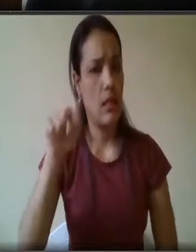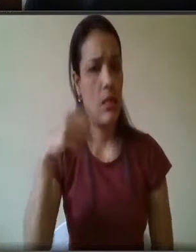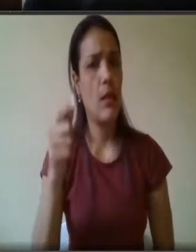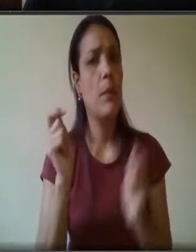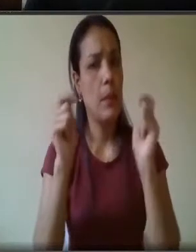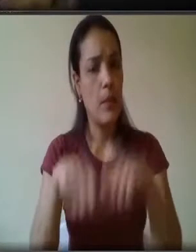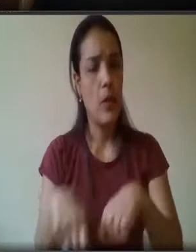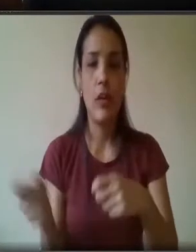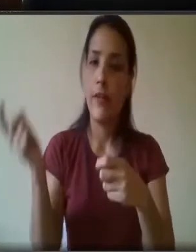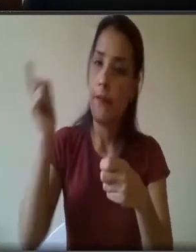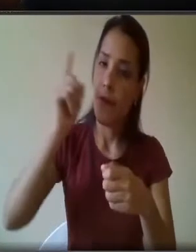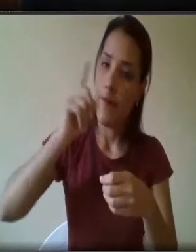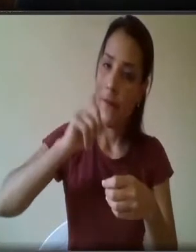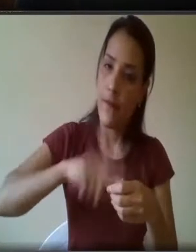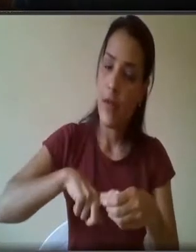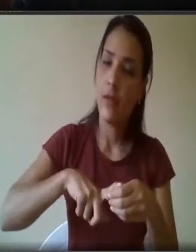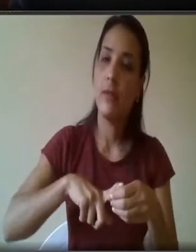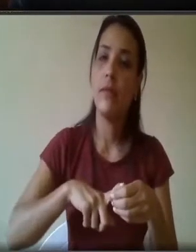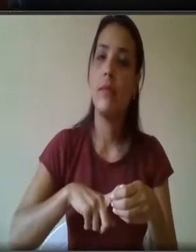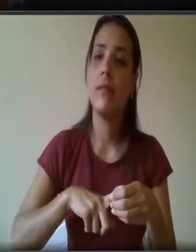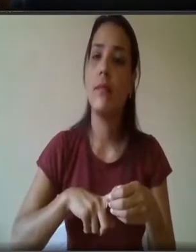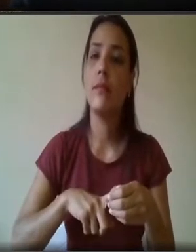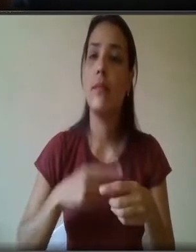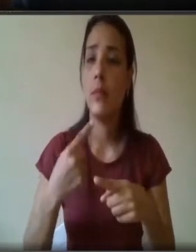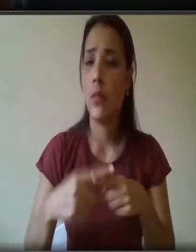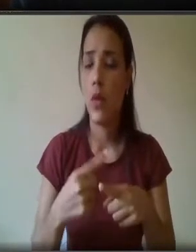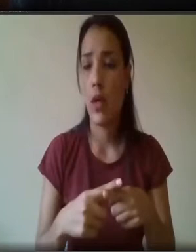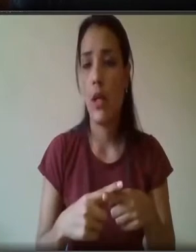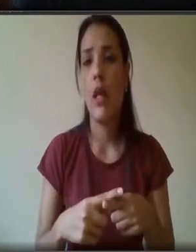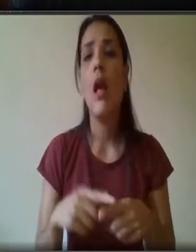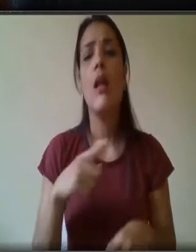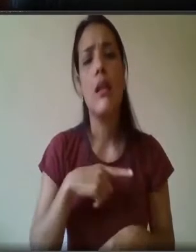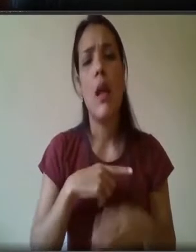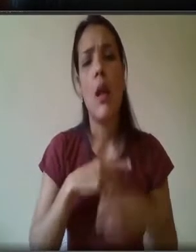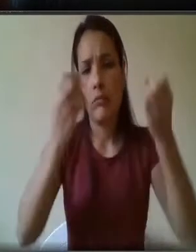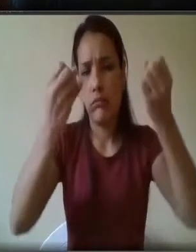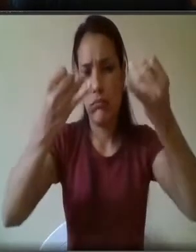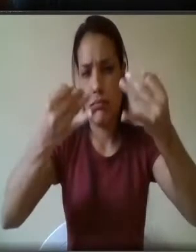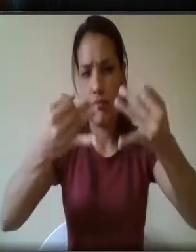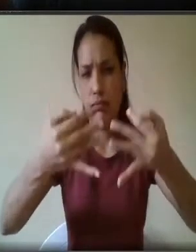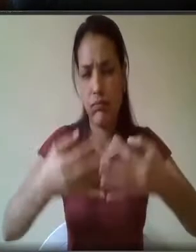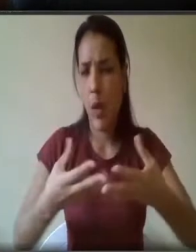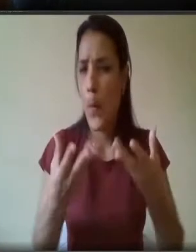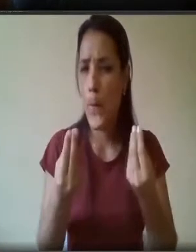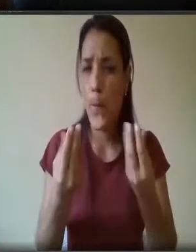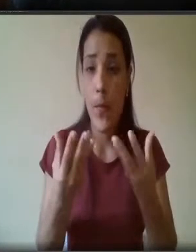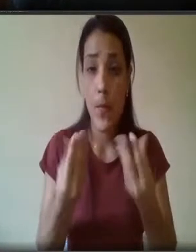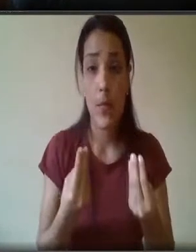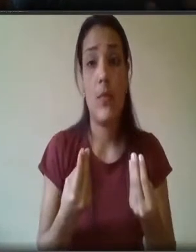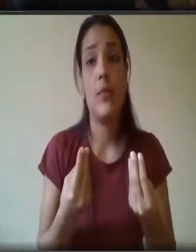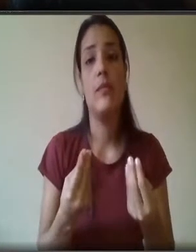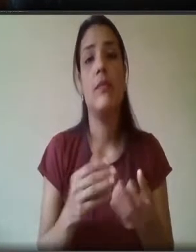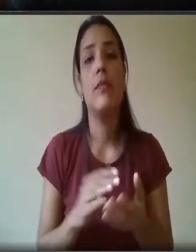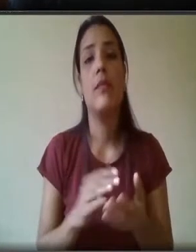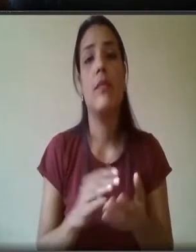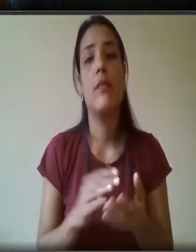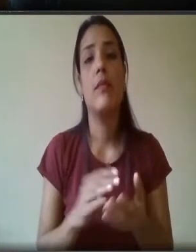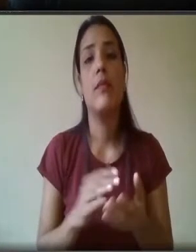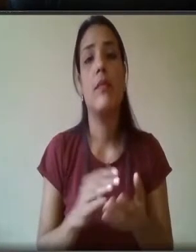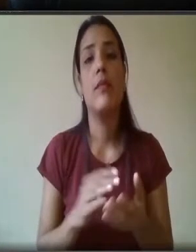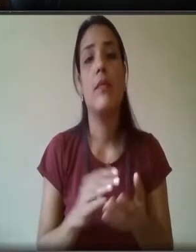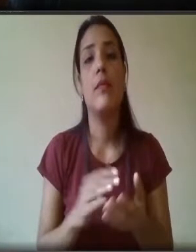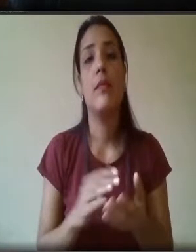fazer, porque a gente tem muita coisa para falar, e eu quero deixar as questões por último, como elas estão com o gabarito aí, se você